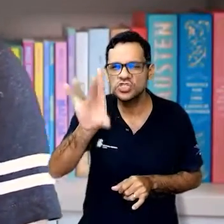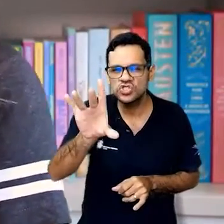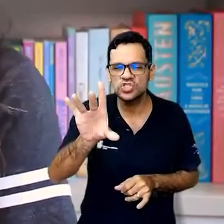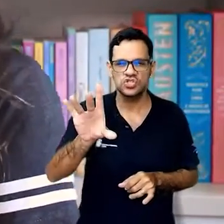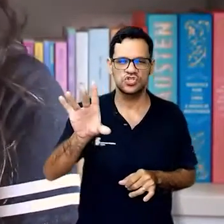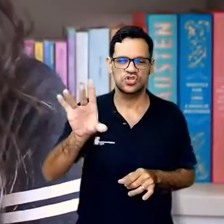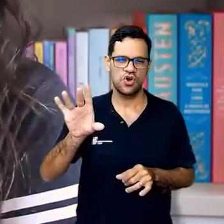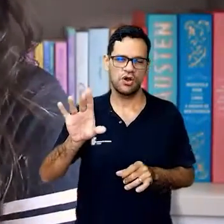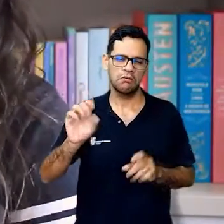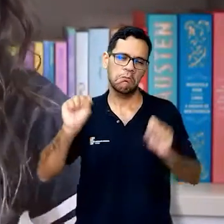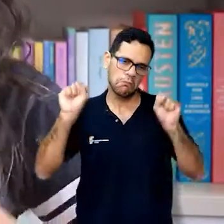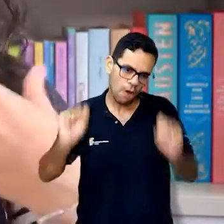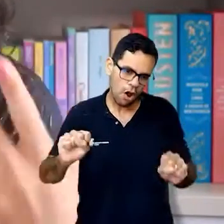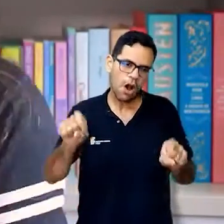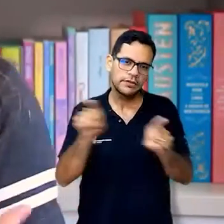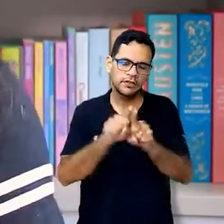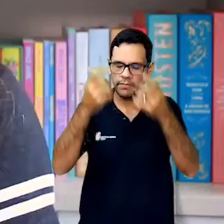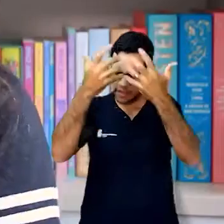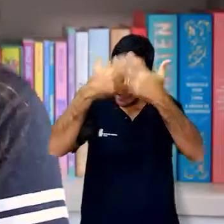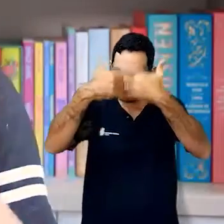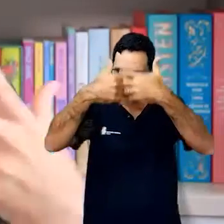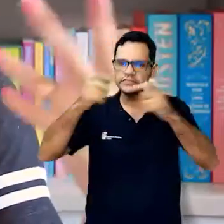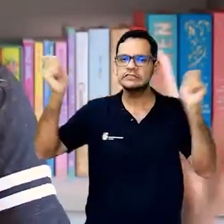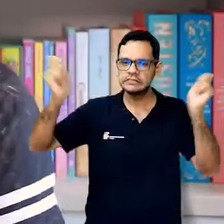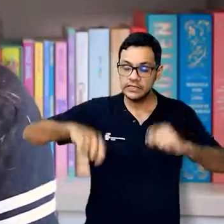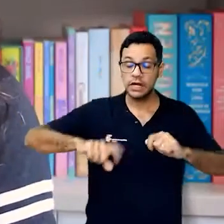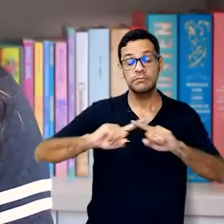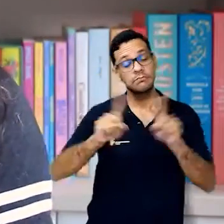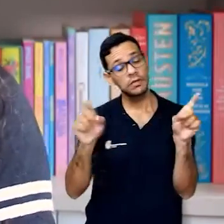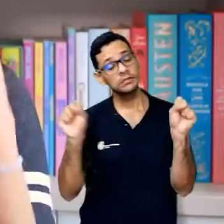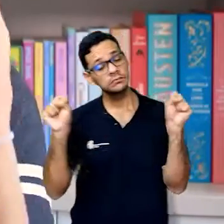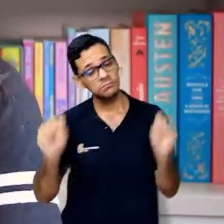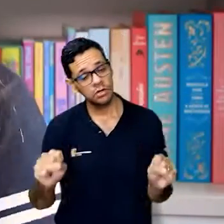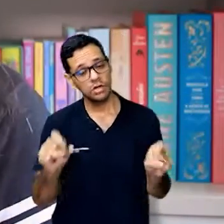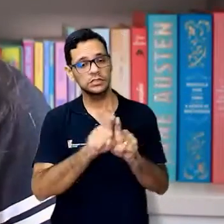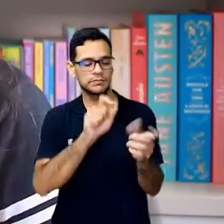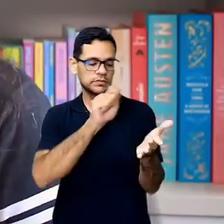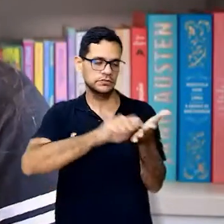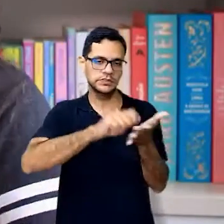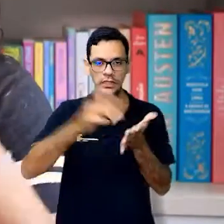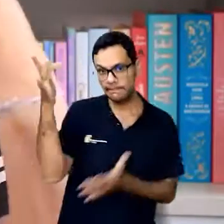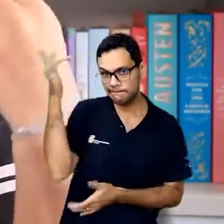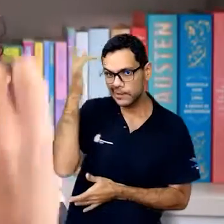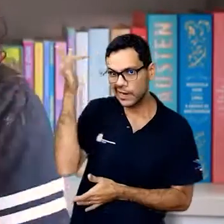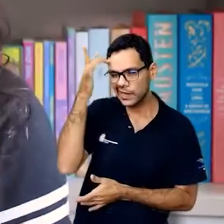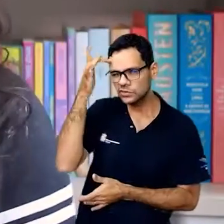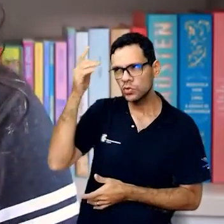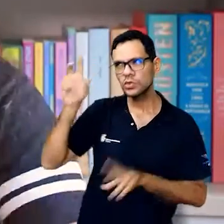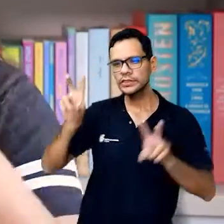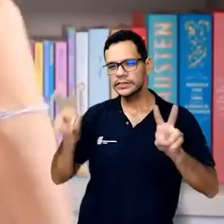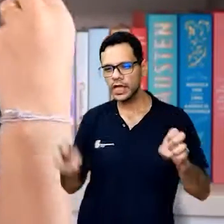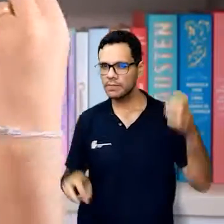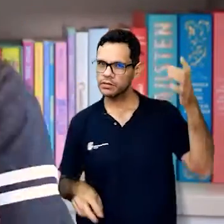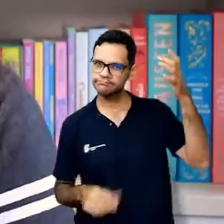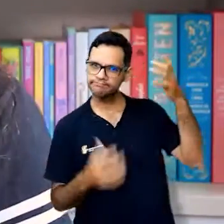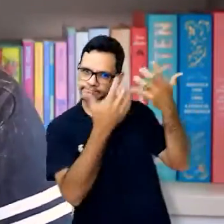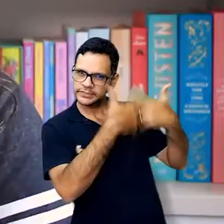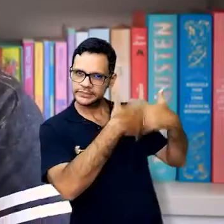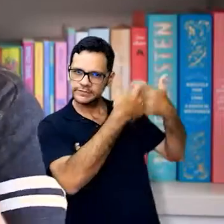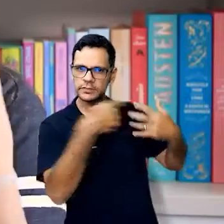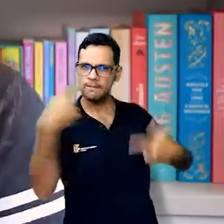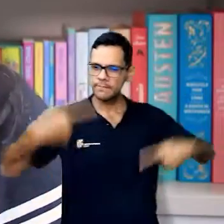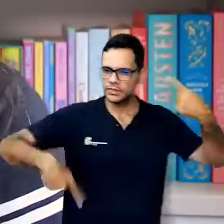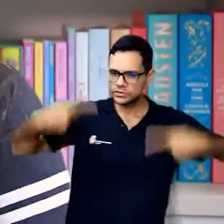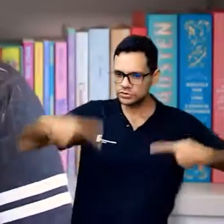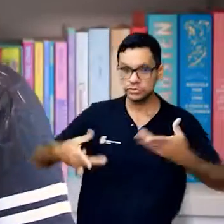não necessariamente é uma coisa muito infantil, assim, né? Também pode ser muito infantil, mas também pode trazer uma escrita madura, temas pra